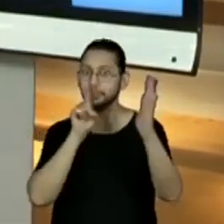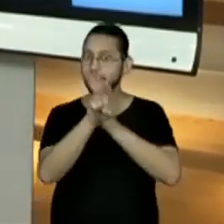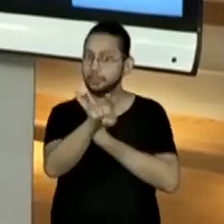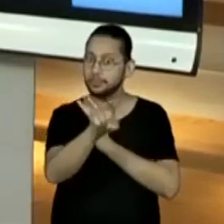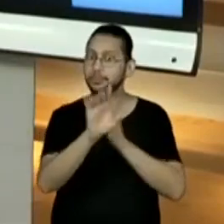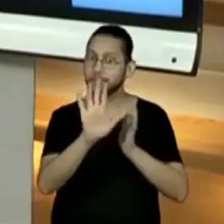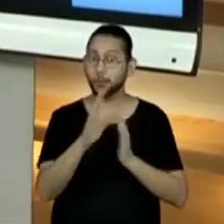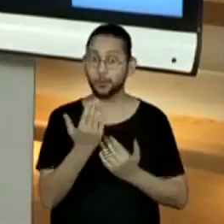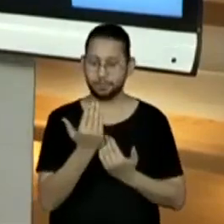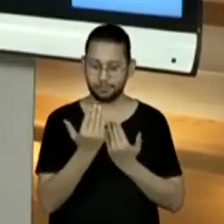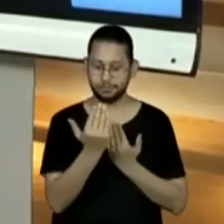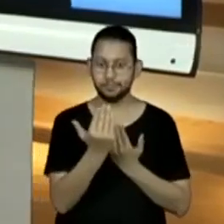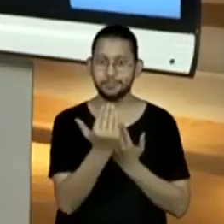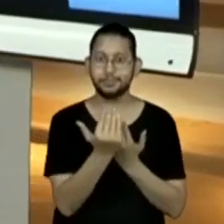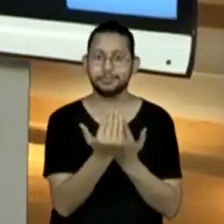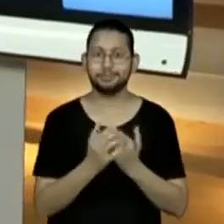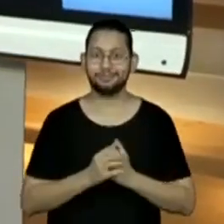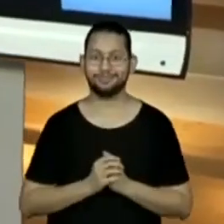eu vou até aproximar.